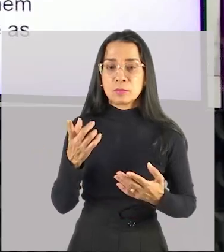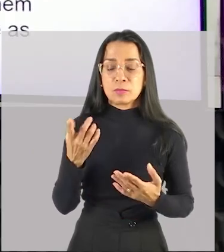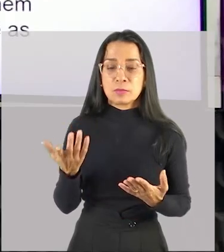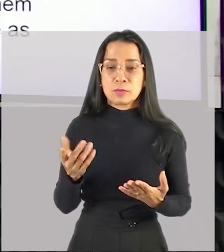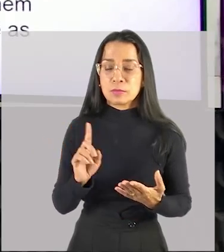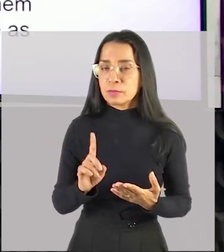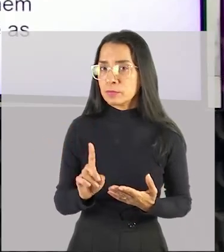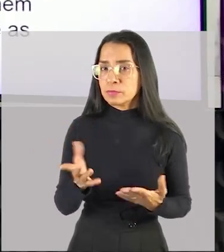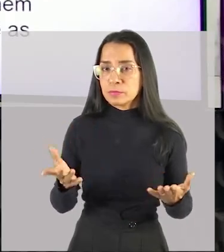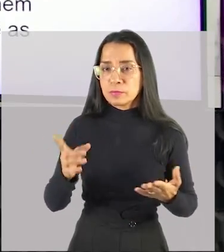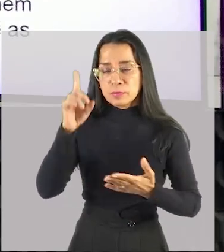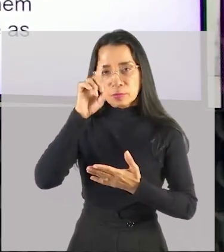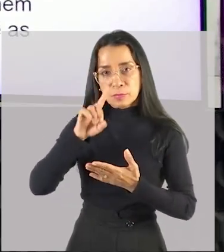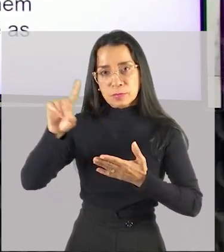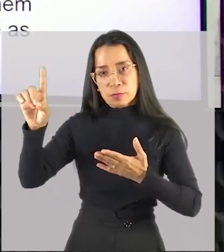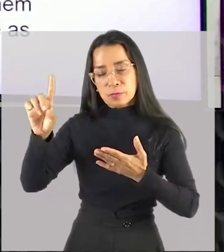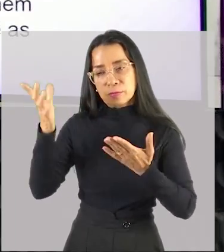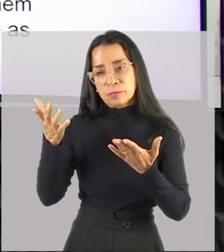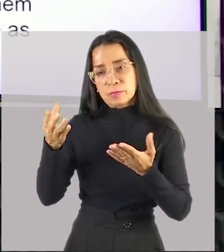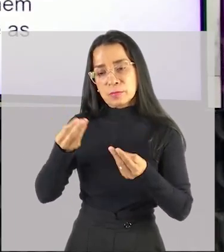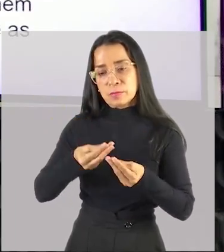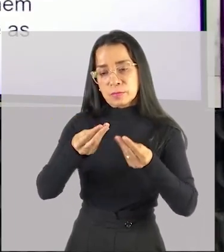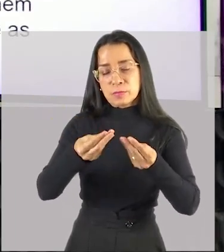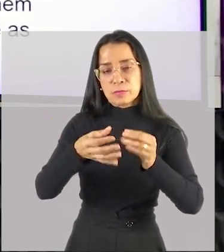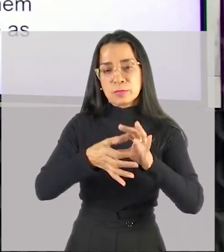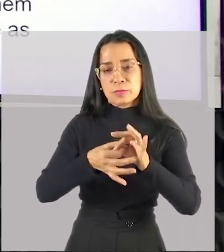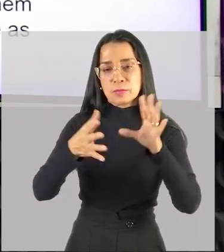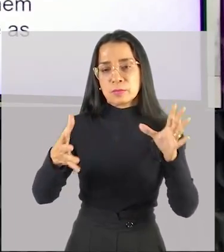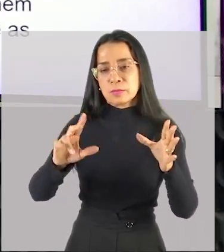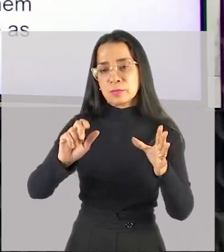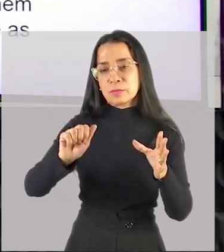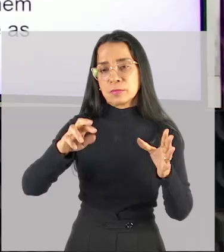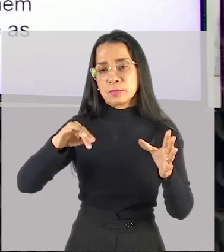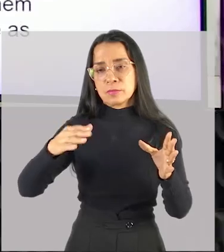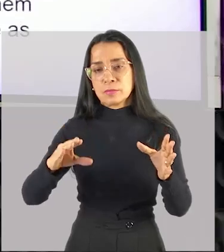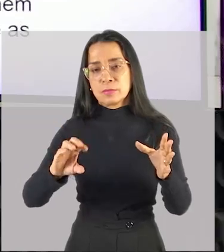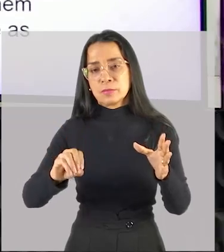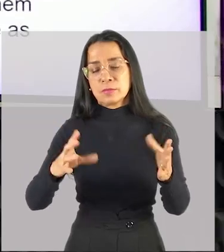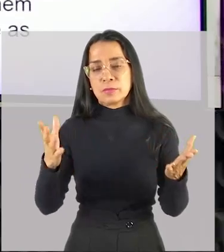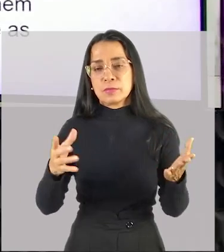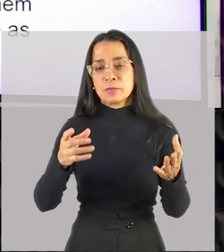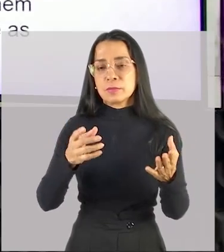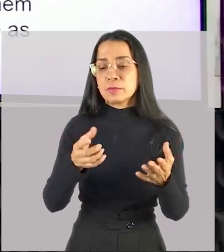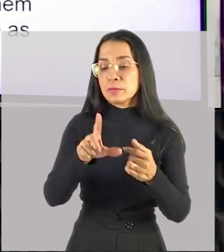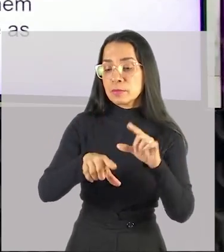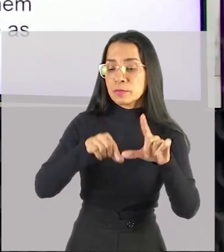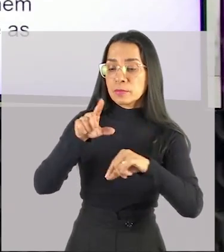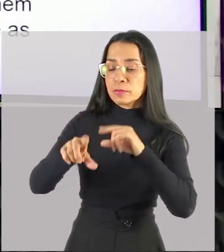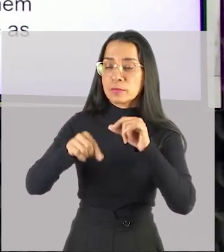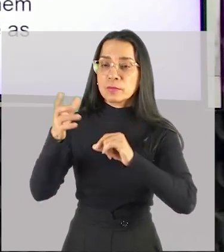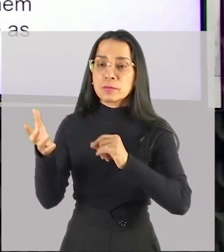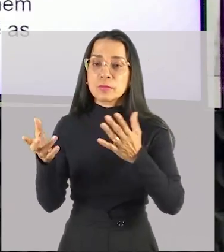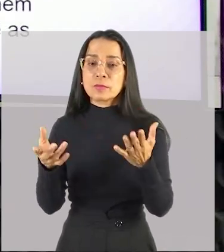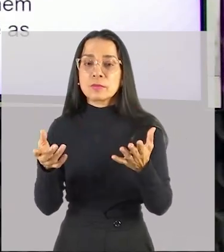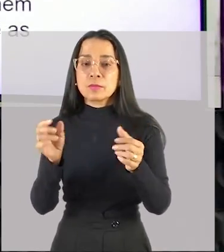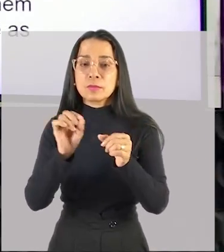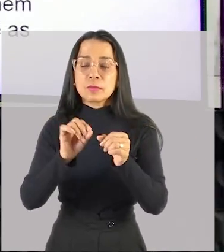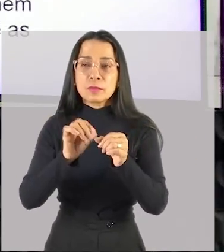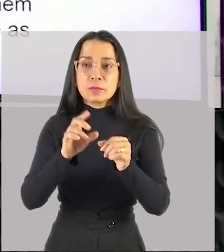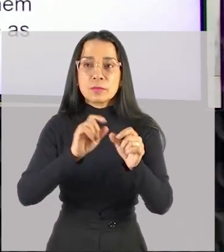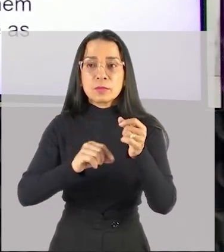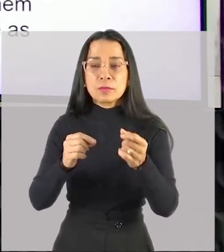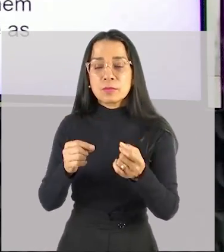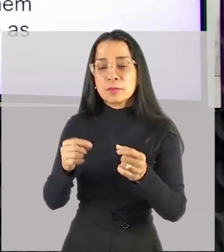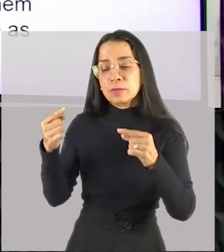nossos desejos? Não, Deus deu esse livre-arbítrio para que a gente escolha agir, né, de acordo com a verdade, ou seja,